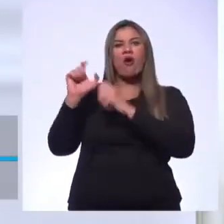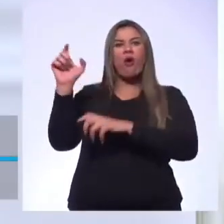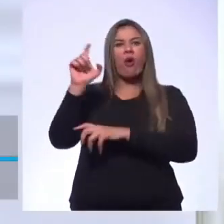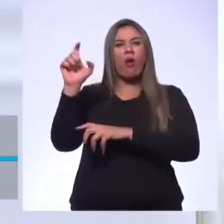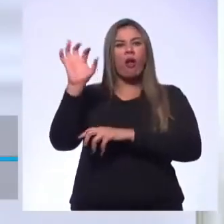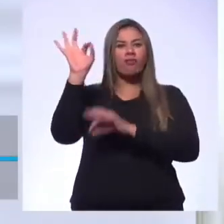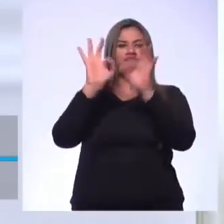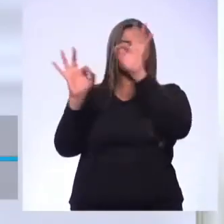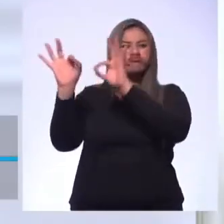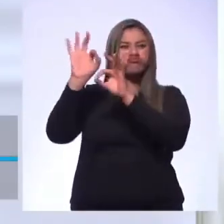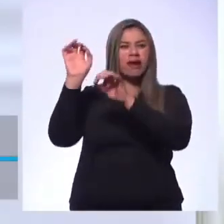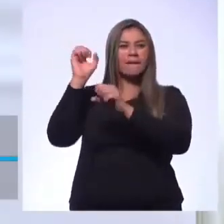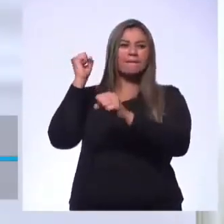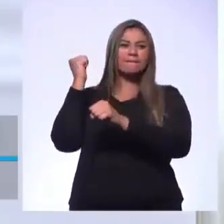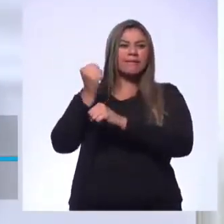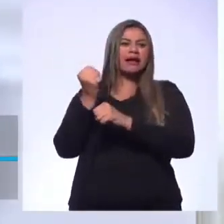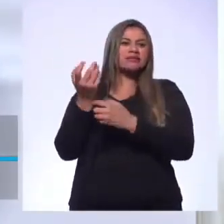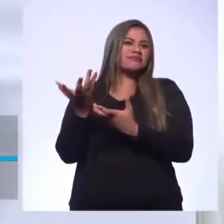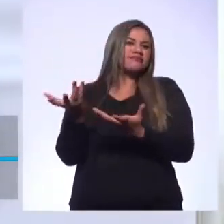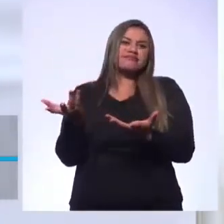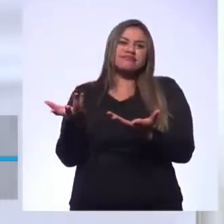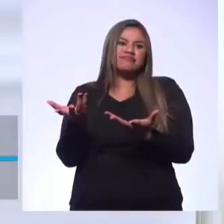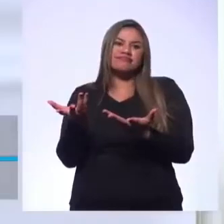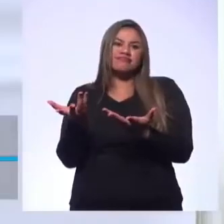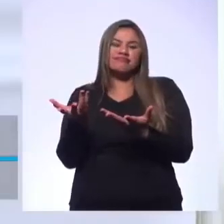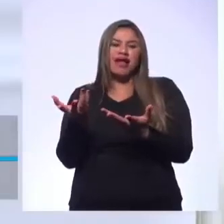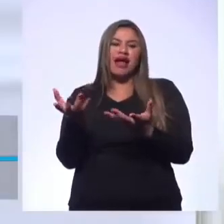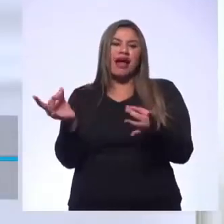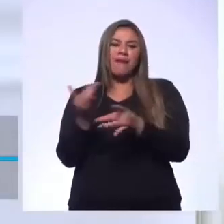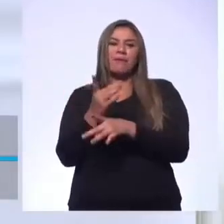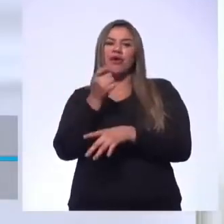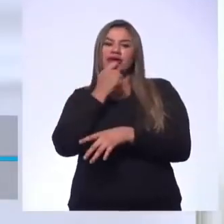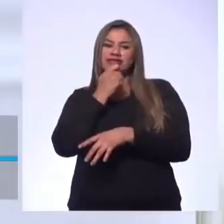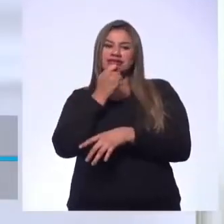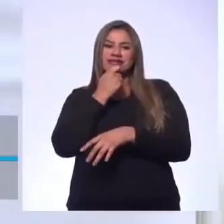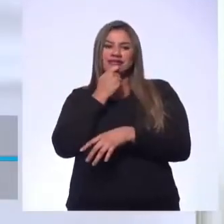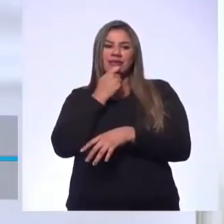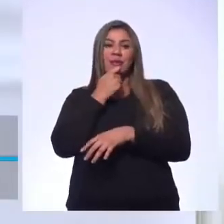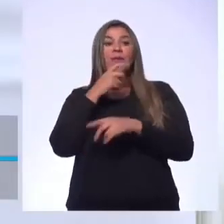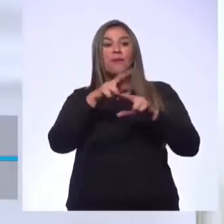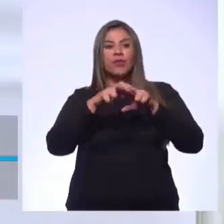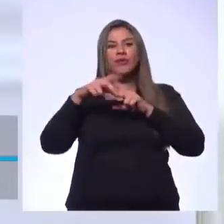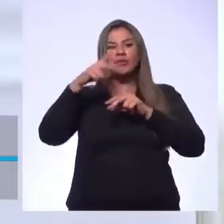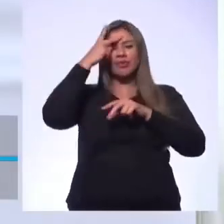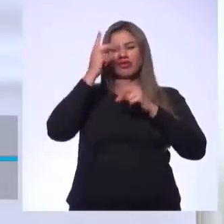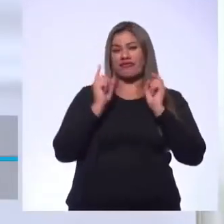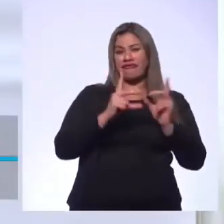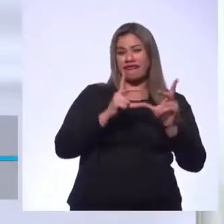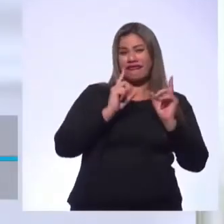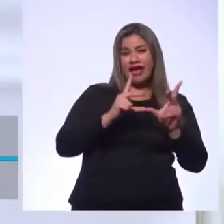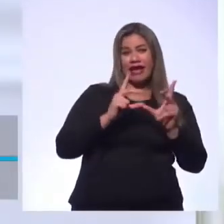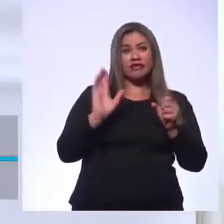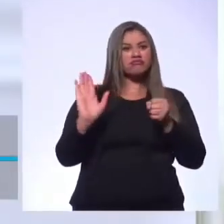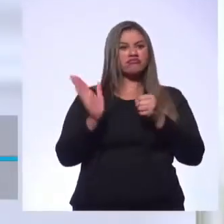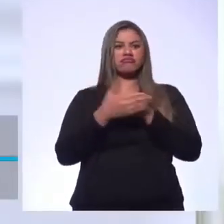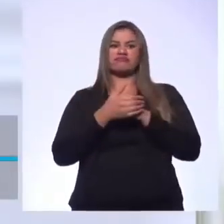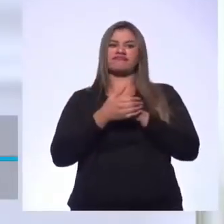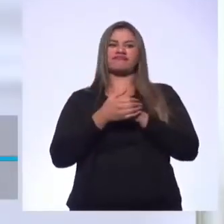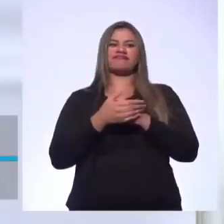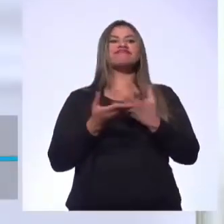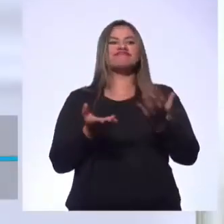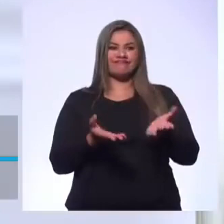Porque é matéria-prima, o negócio não está pronto ainda. Por isso que quem vende chumbinho, vende escondido, né? Põe uma plaquinha lá no fundo.